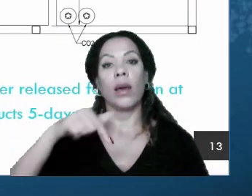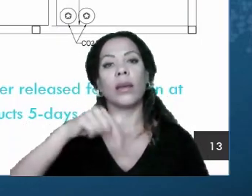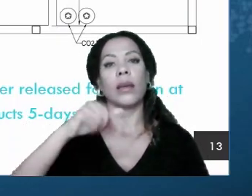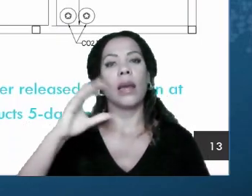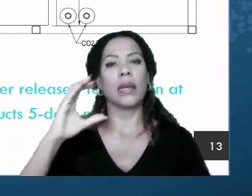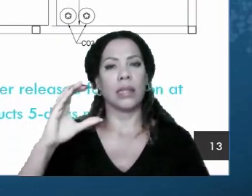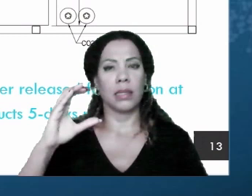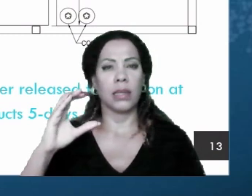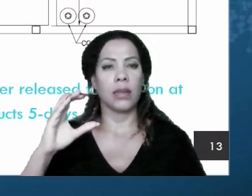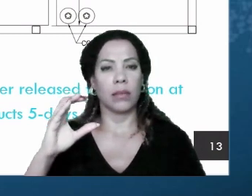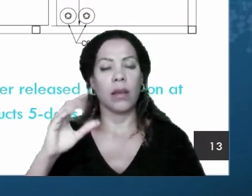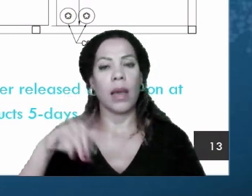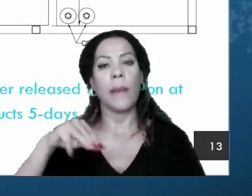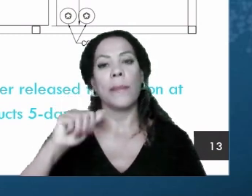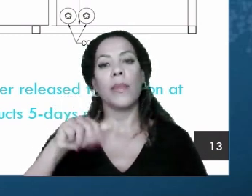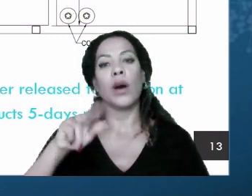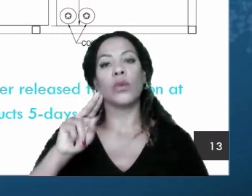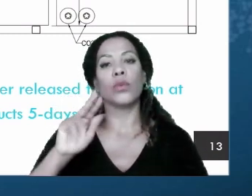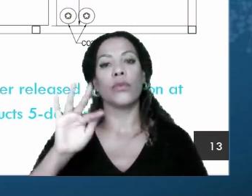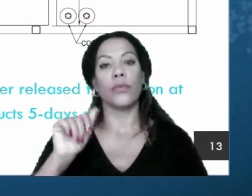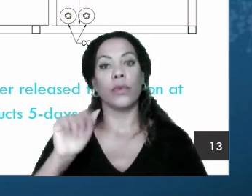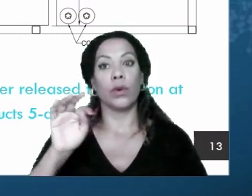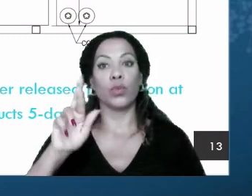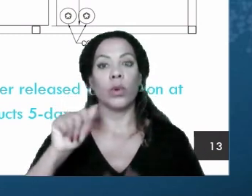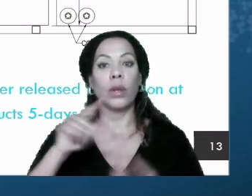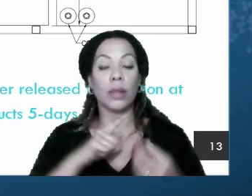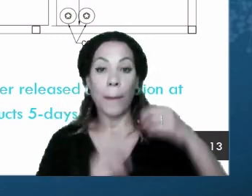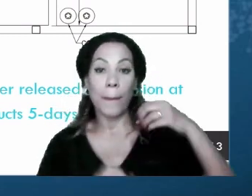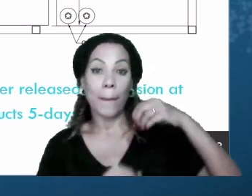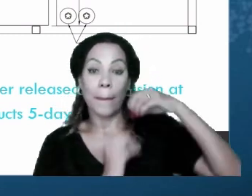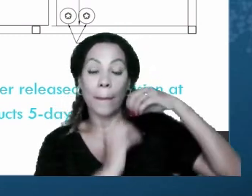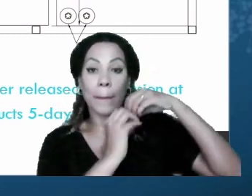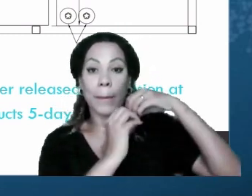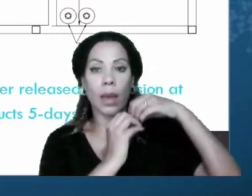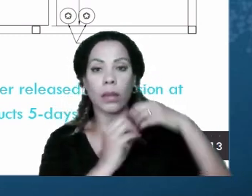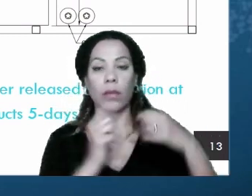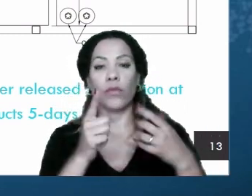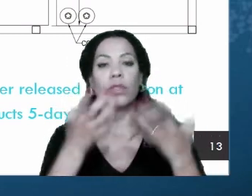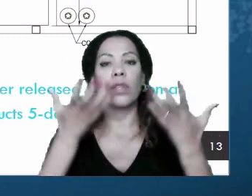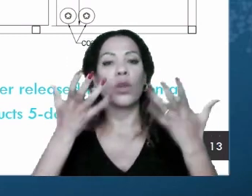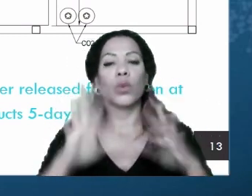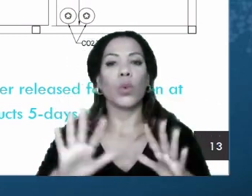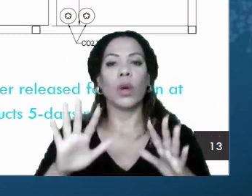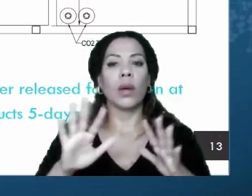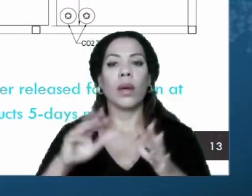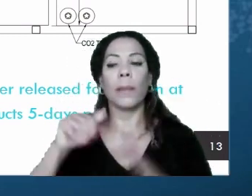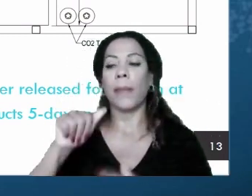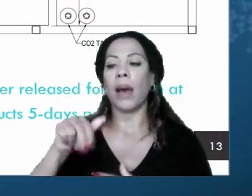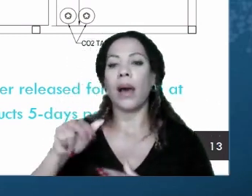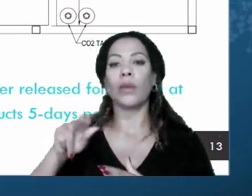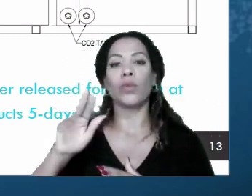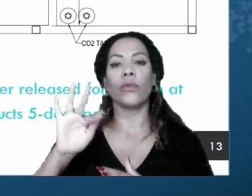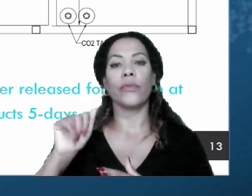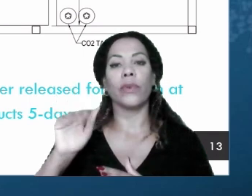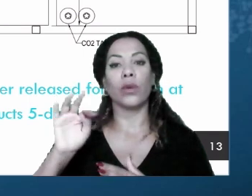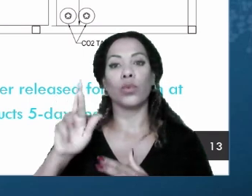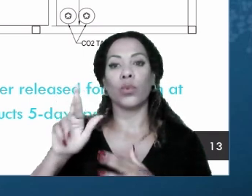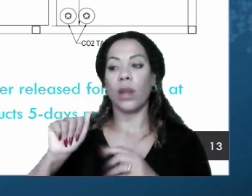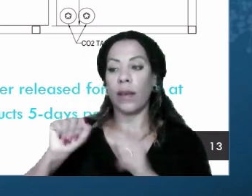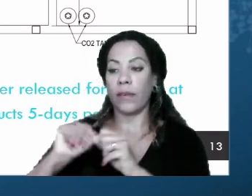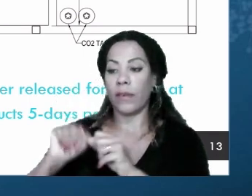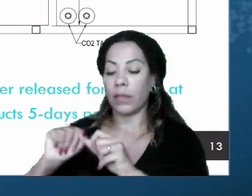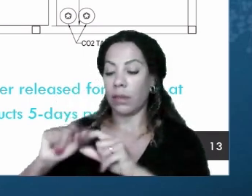a manufatura muito perto, ou seja, você não quer manufaturar um produto que